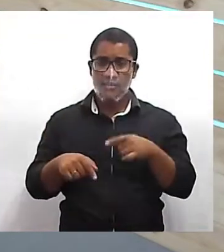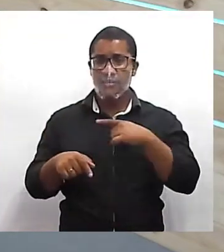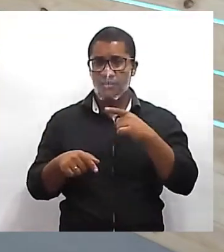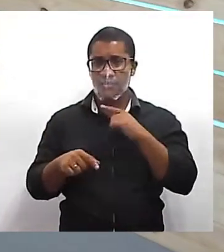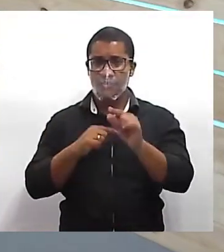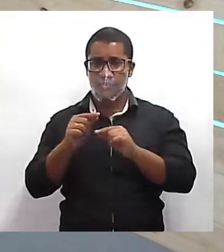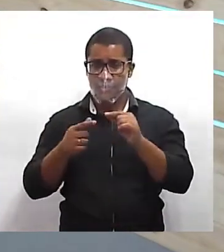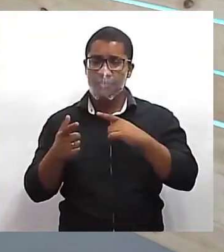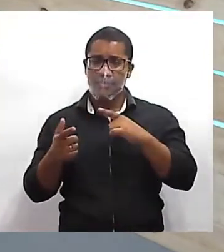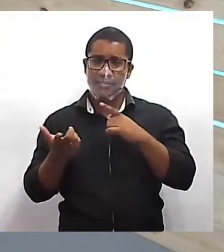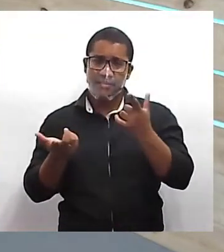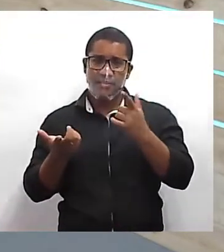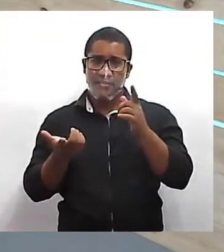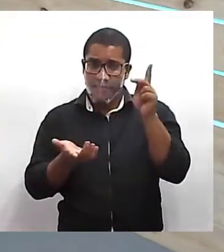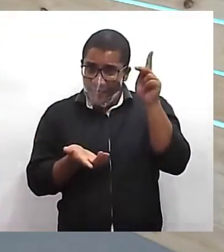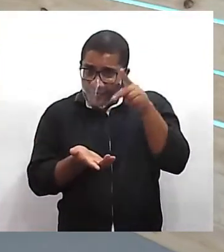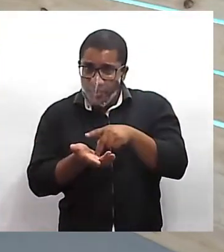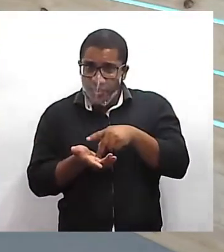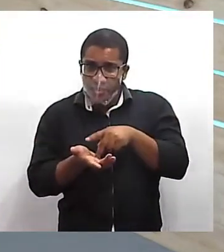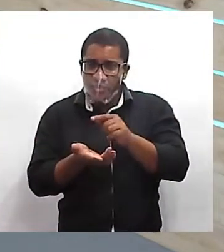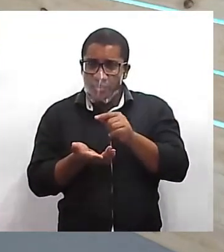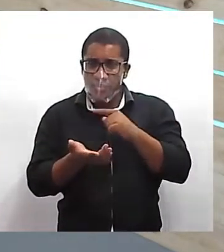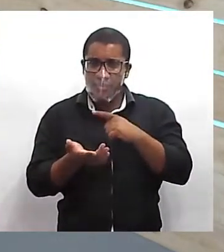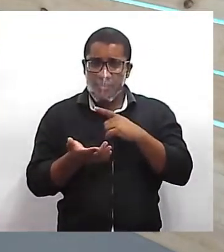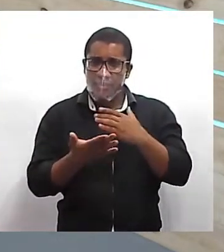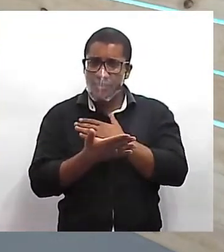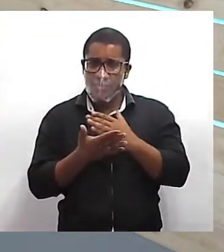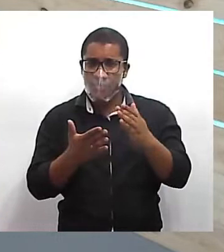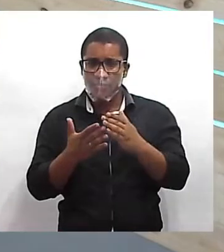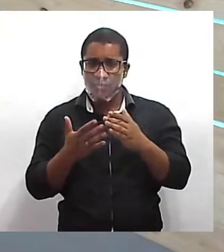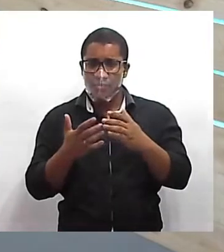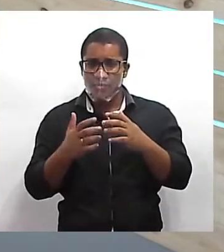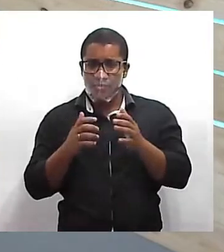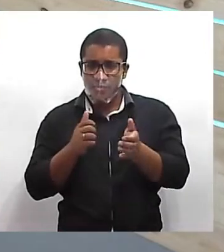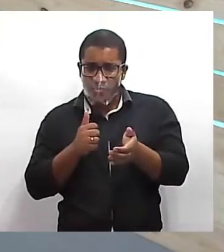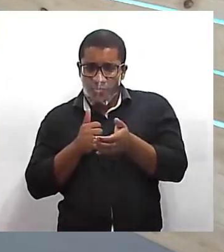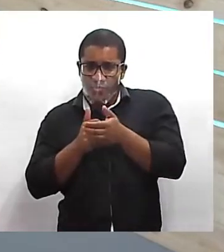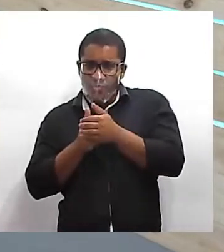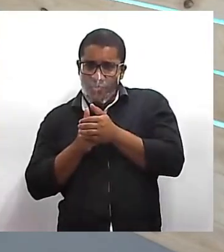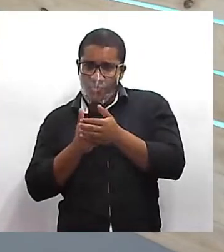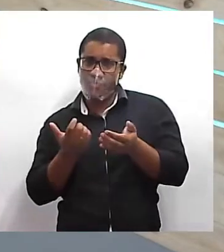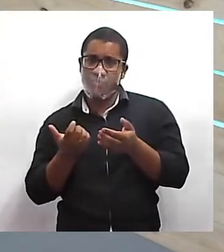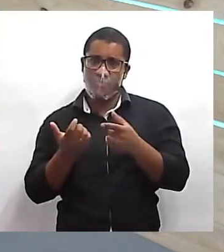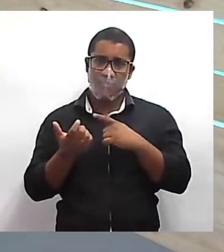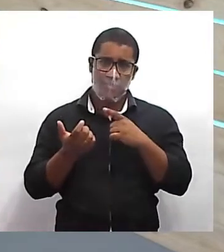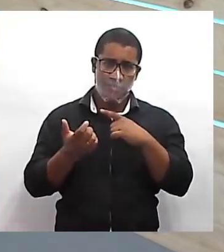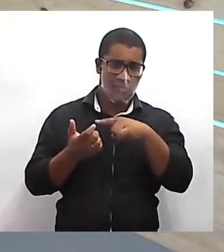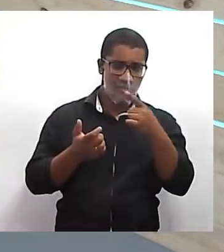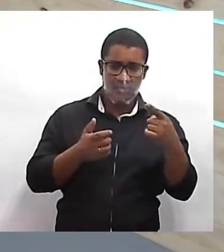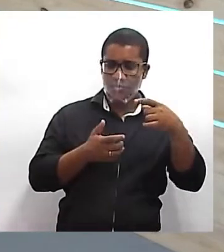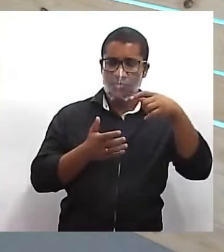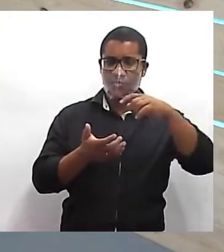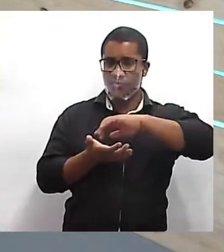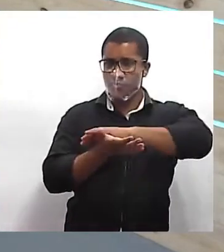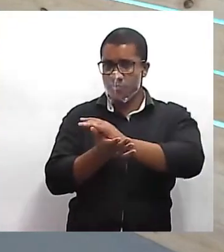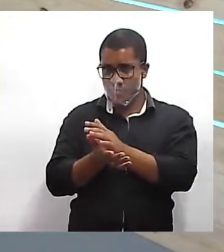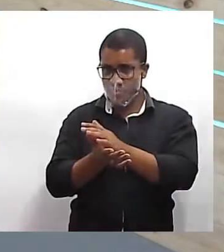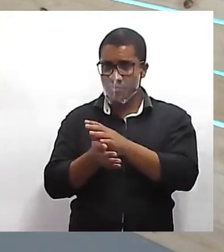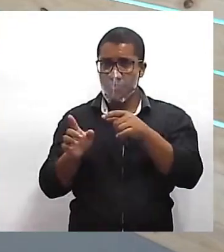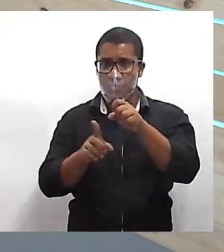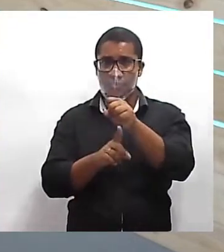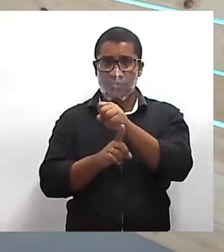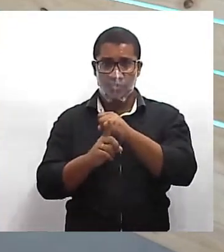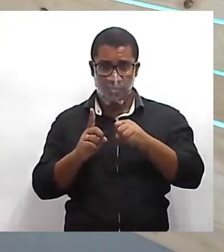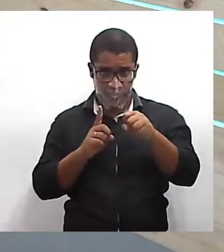quando parte do oprimido e ardil, astuto, quando parte do opressor. Numa sociedade